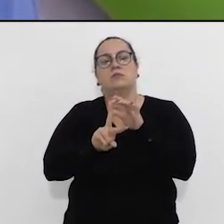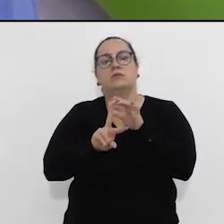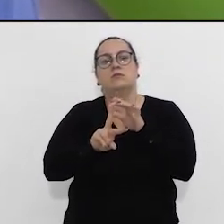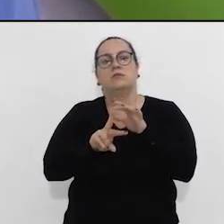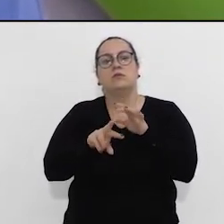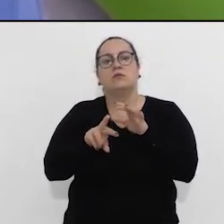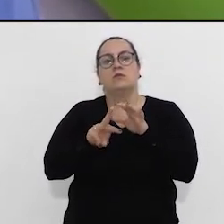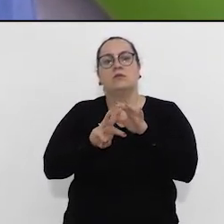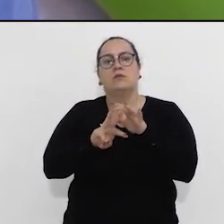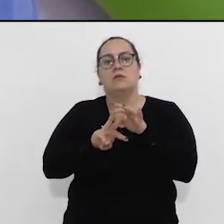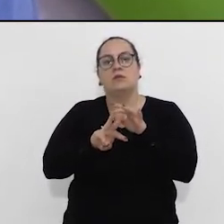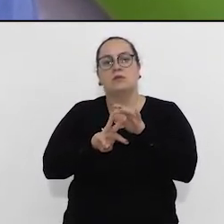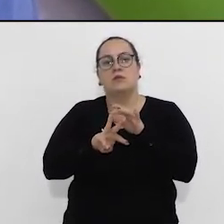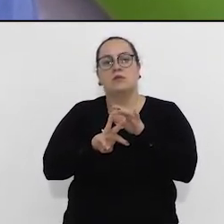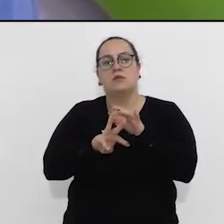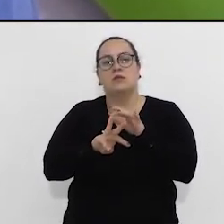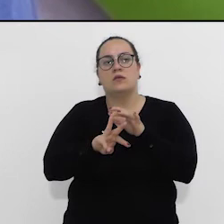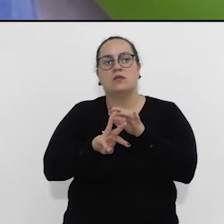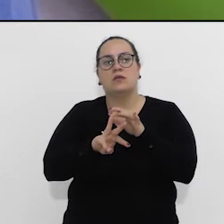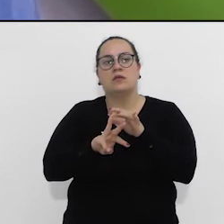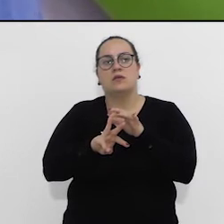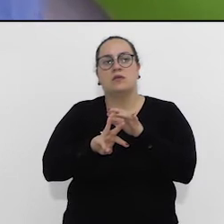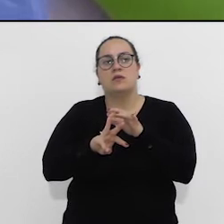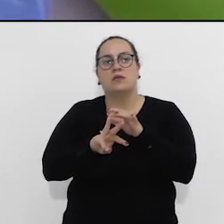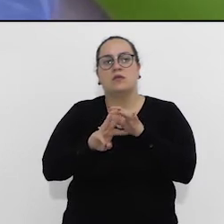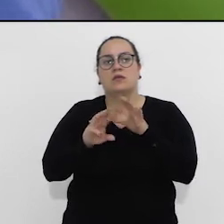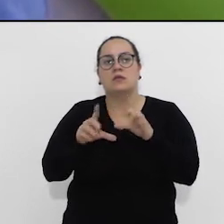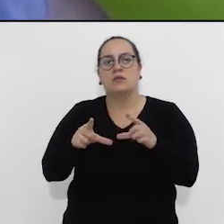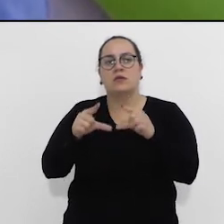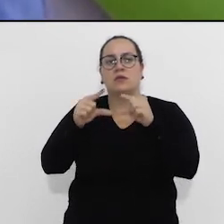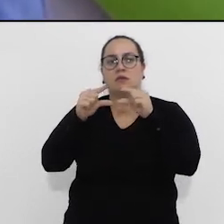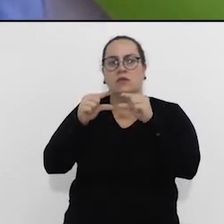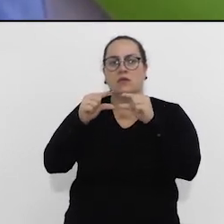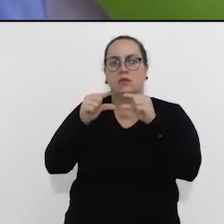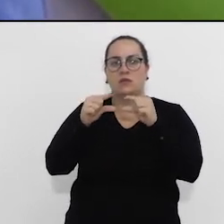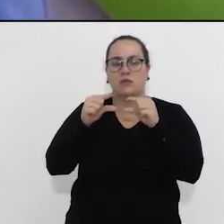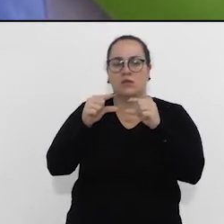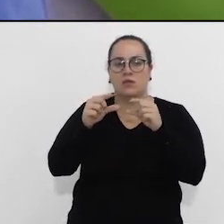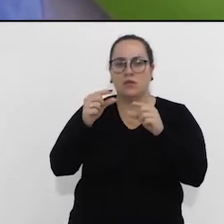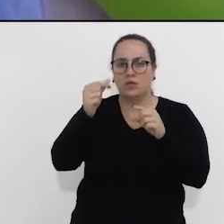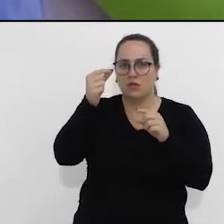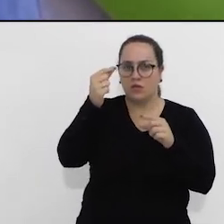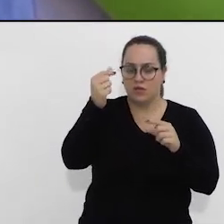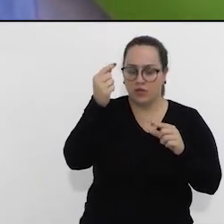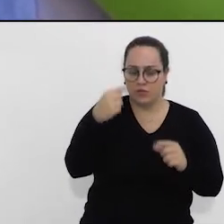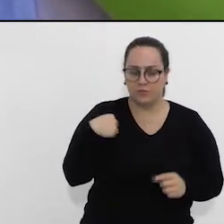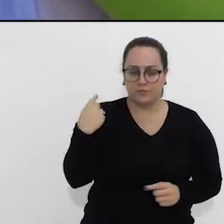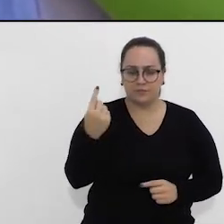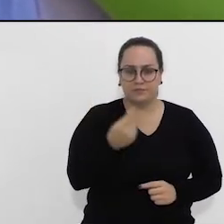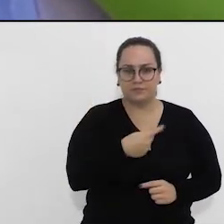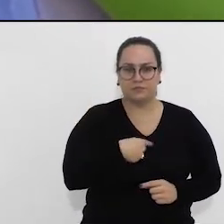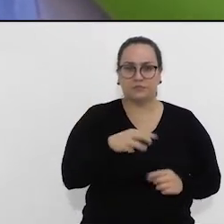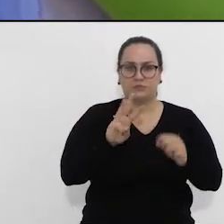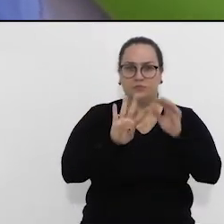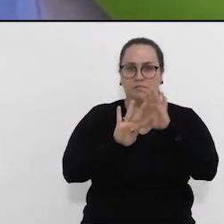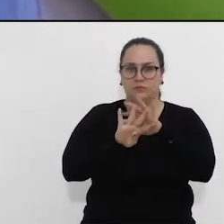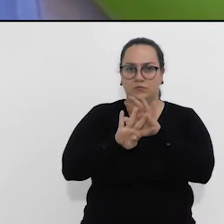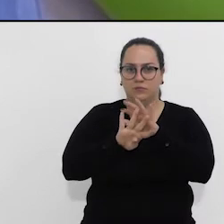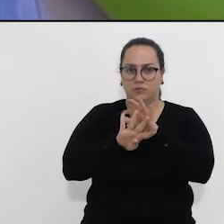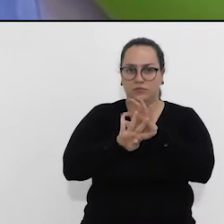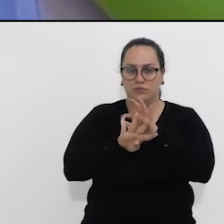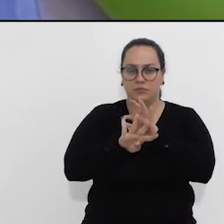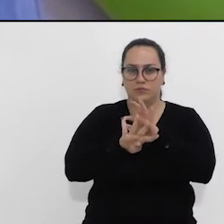terceira coisa vamos buscar diminuir os nossos gastos é quarta coisa